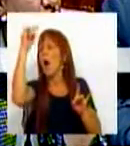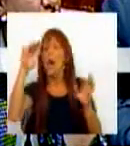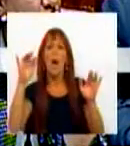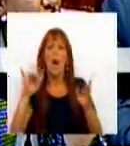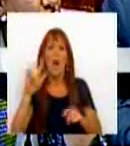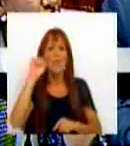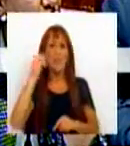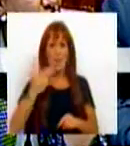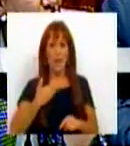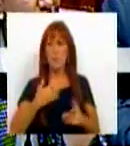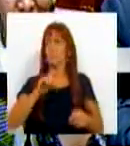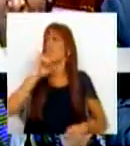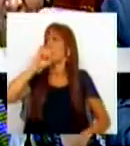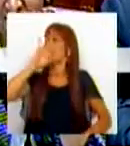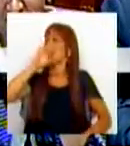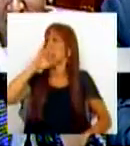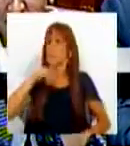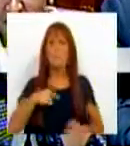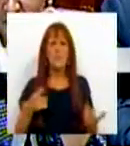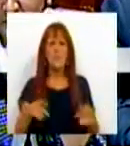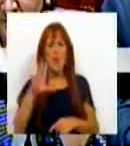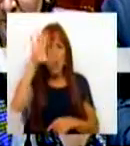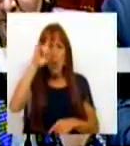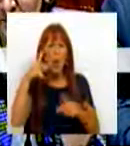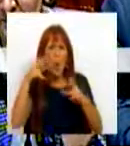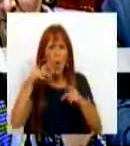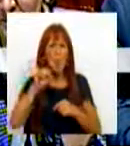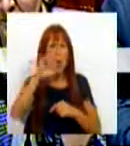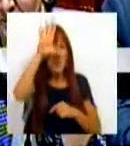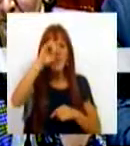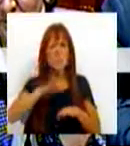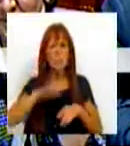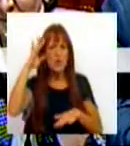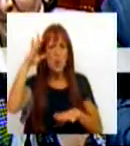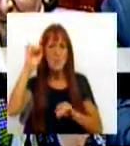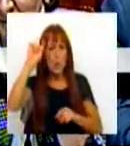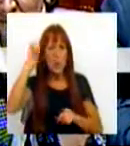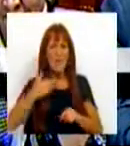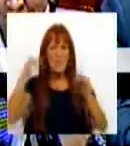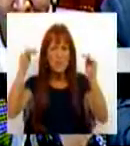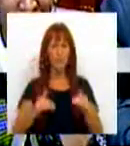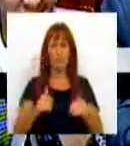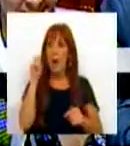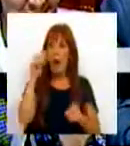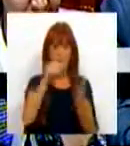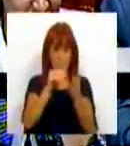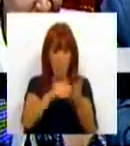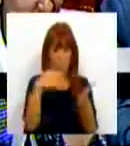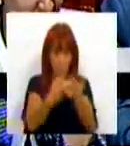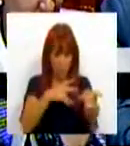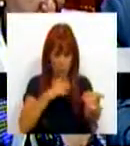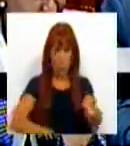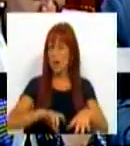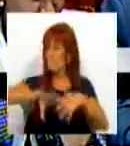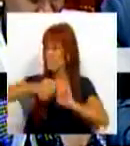redução do déficit. Pasme-se, censurar o Governo pela opção quanto à redução do déficit. Quem empobreceu o país,